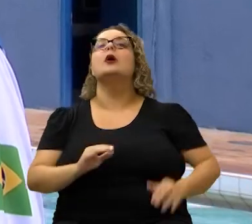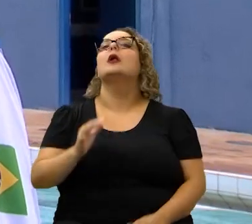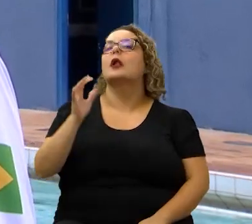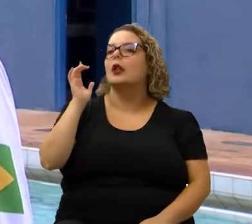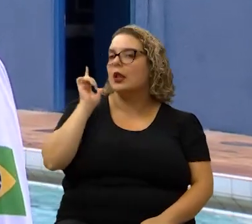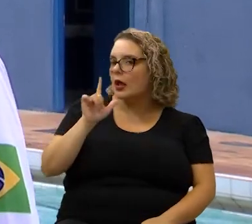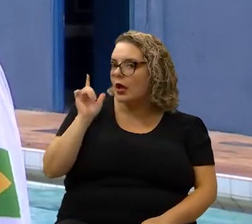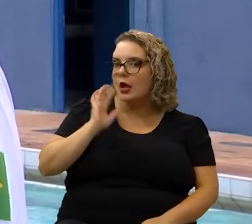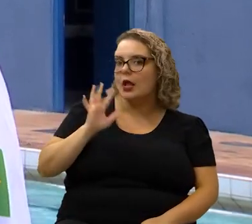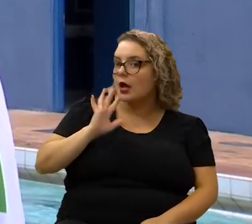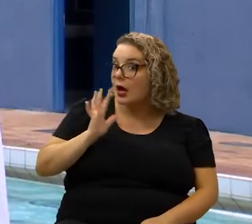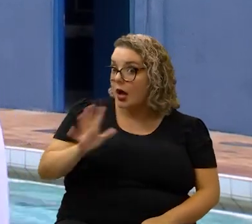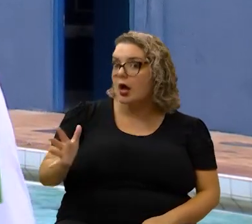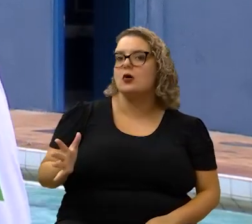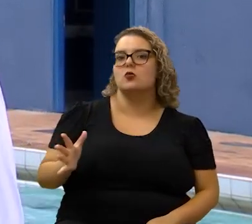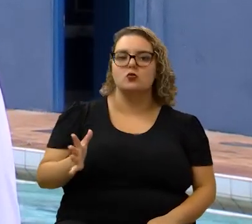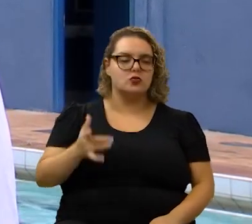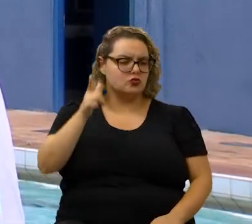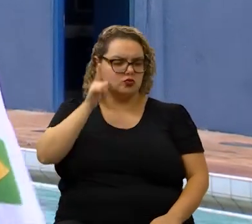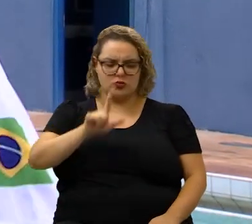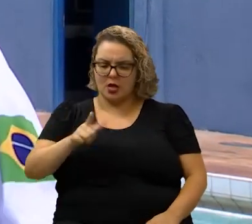mexe todos os músculos, né?